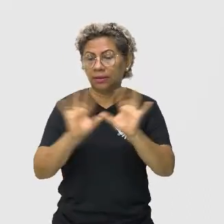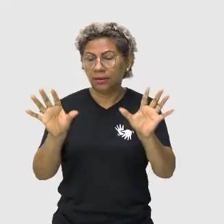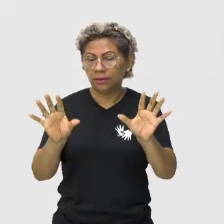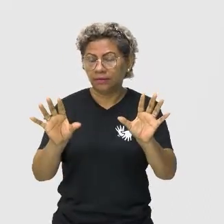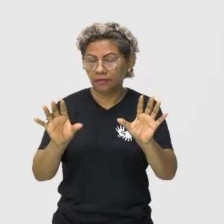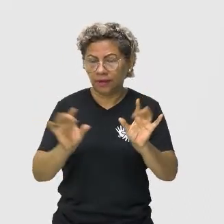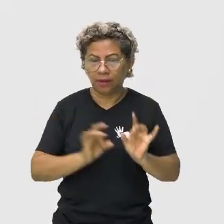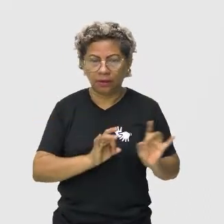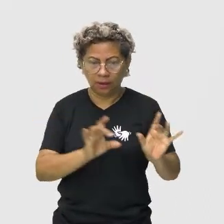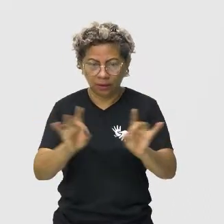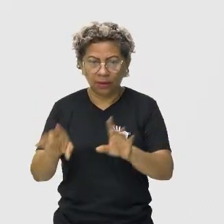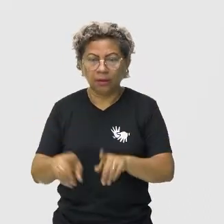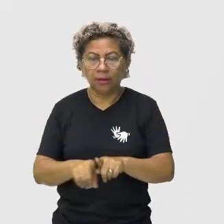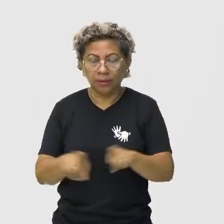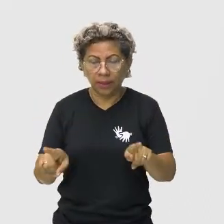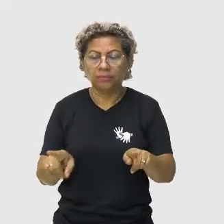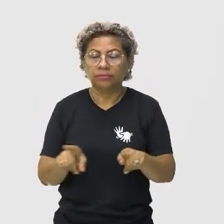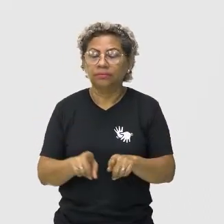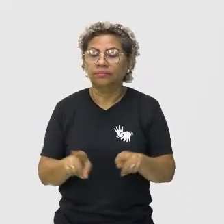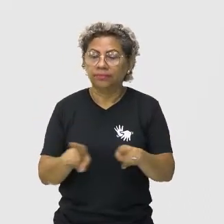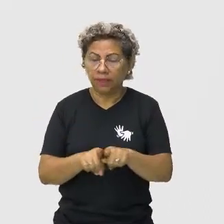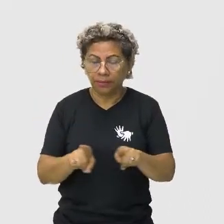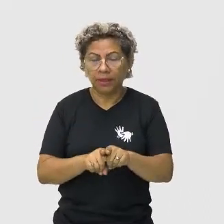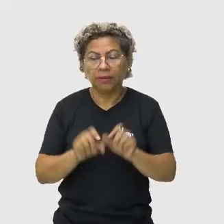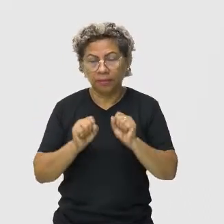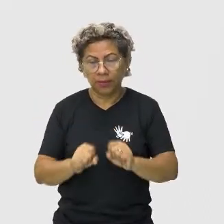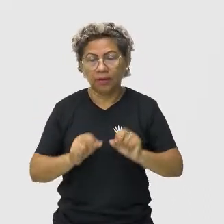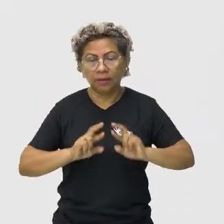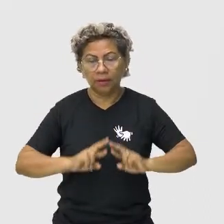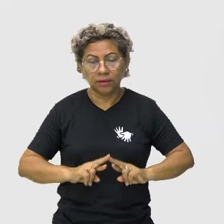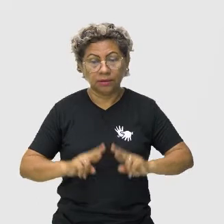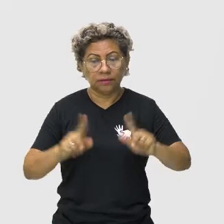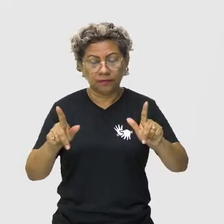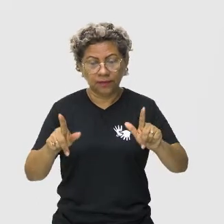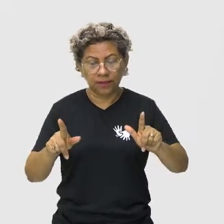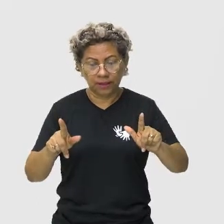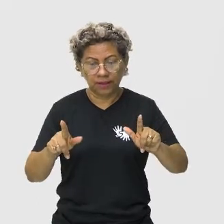pode ter um outro diferente nível, que vai ser o quê? Uma união